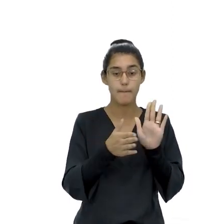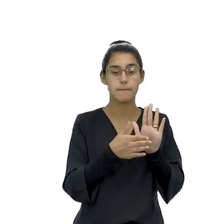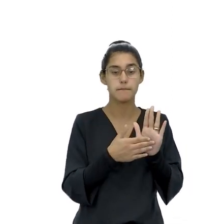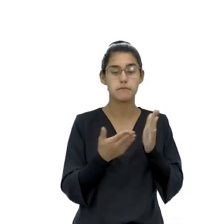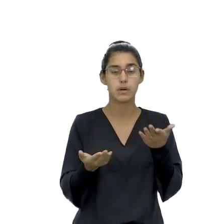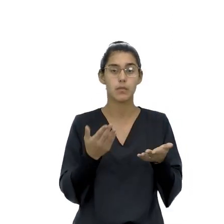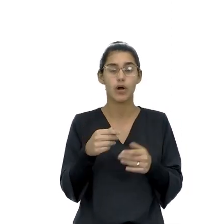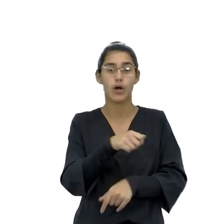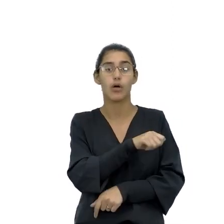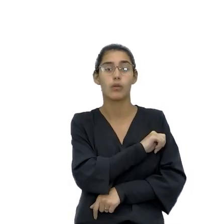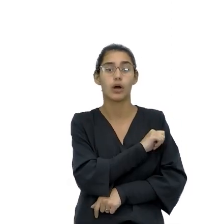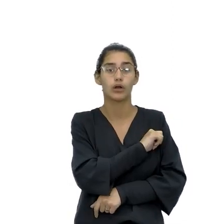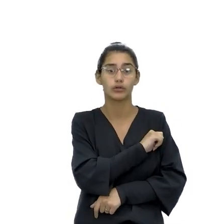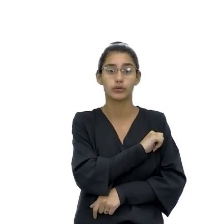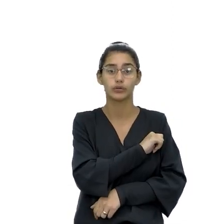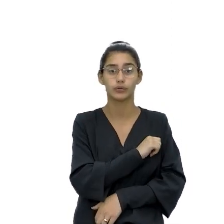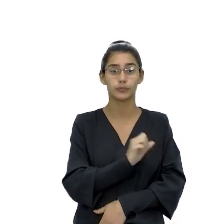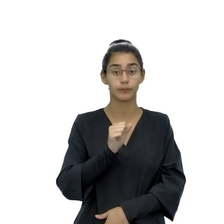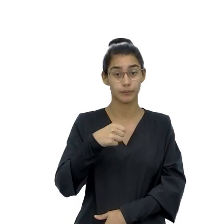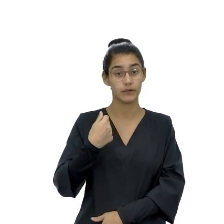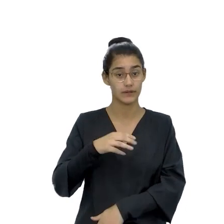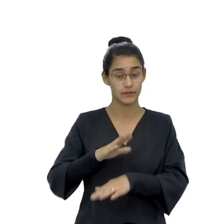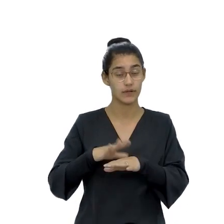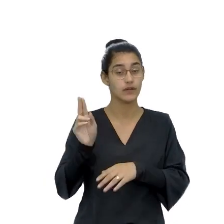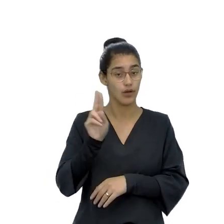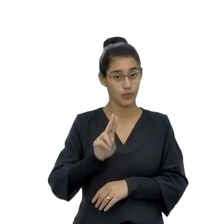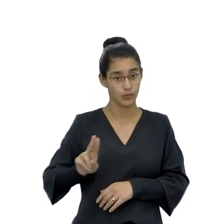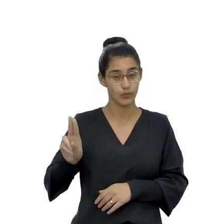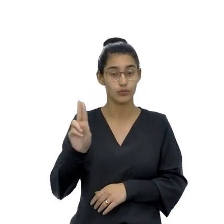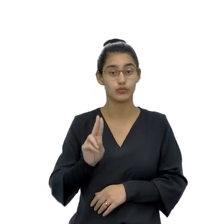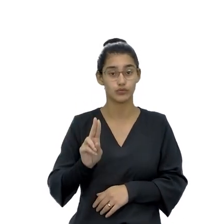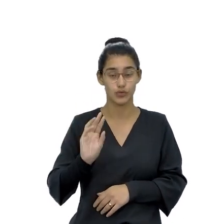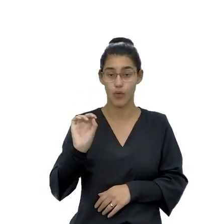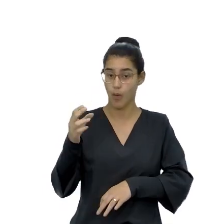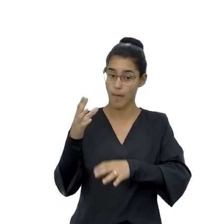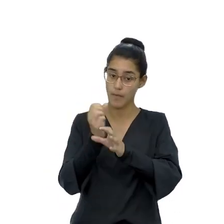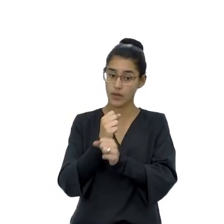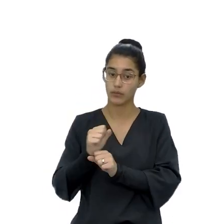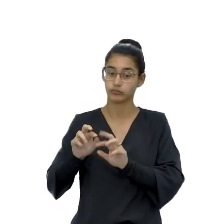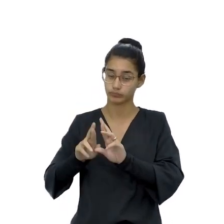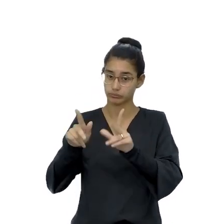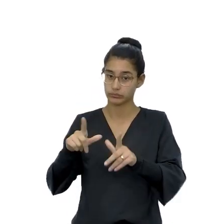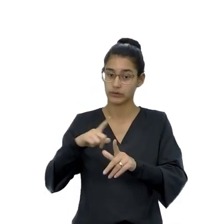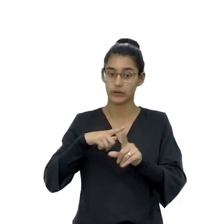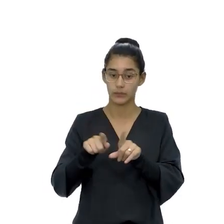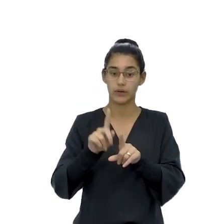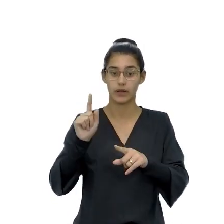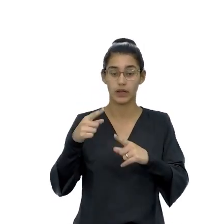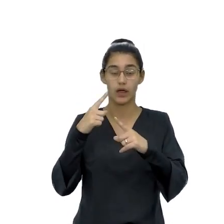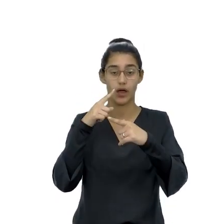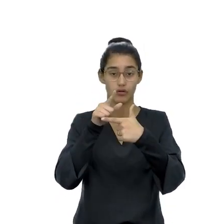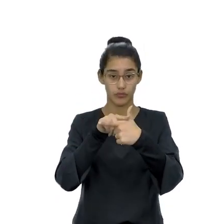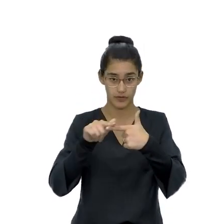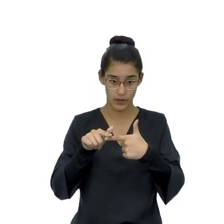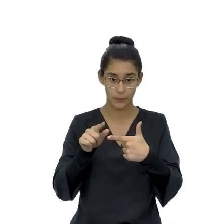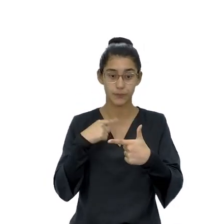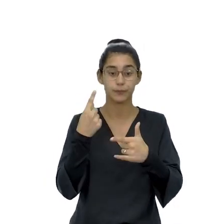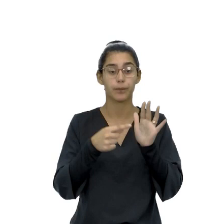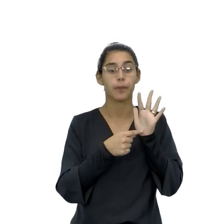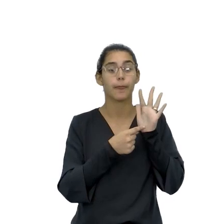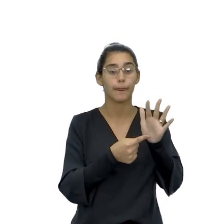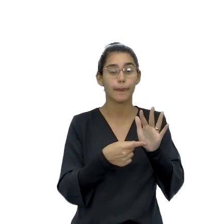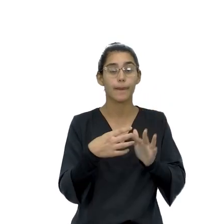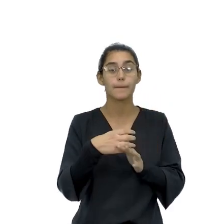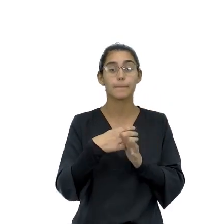que o aluno, e assim, ele tenha que fazer uso da outra operação do campo multiplicativo, que é a divisão. Nós trazemos